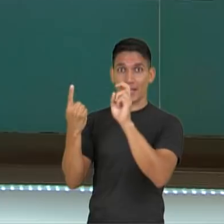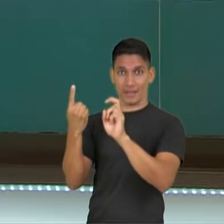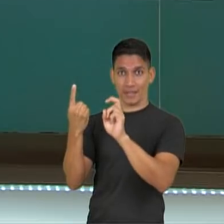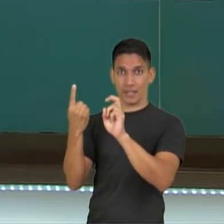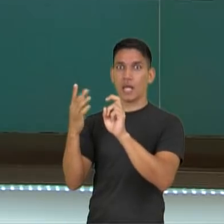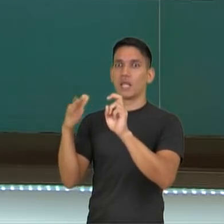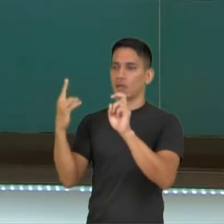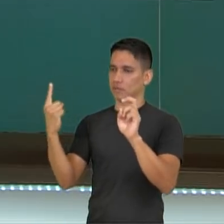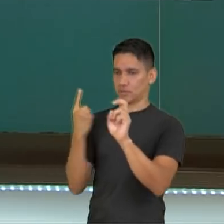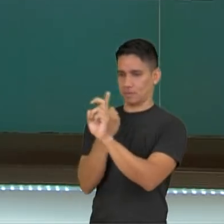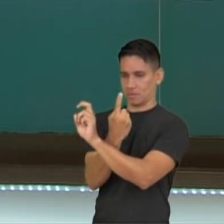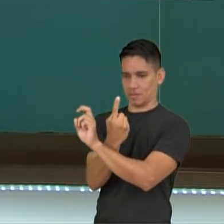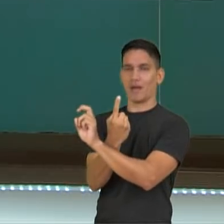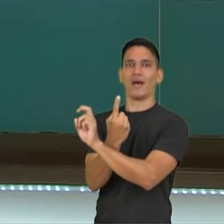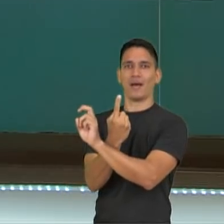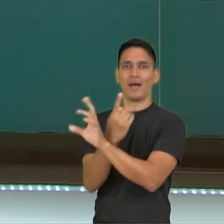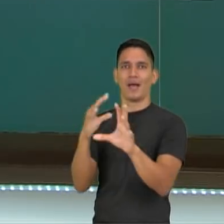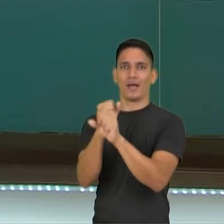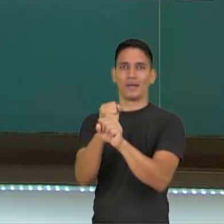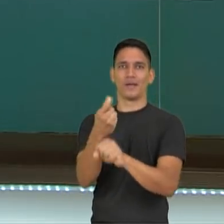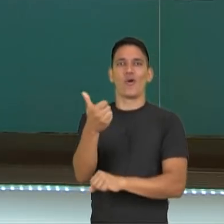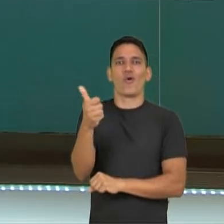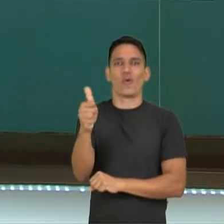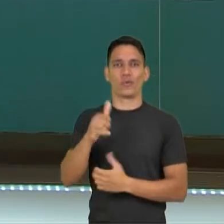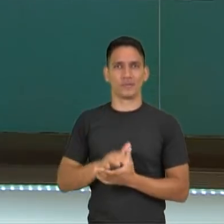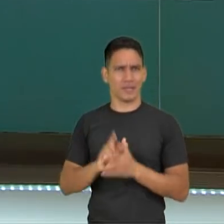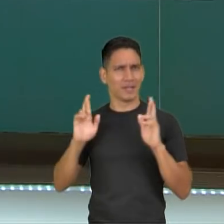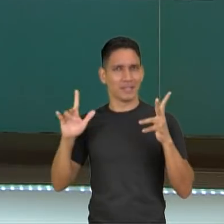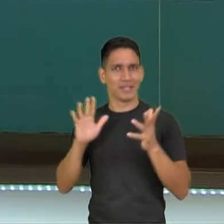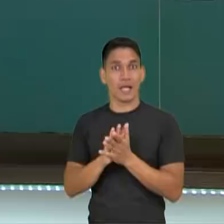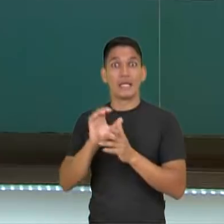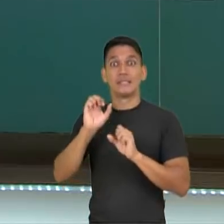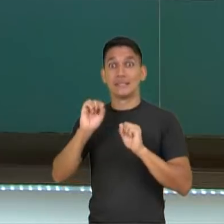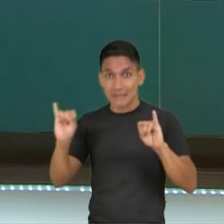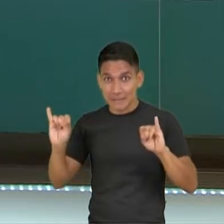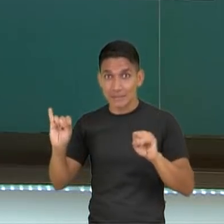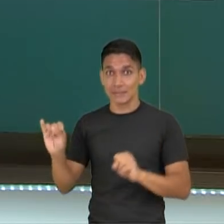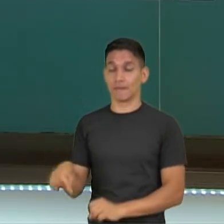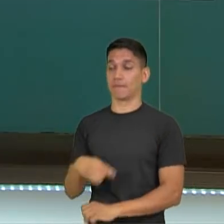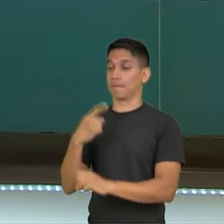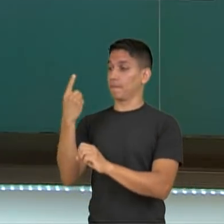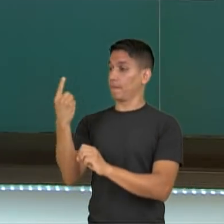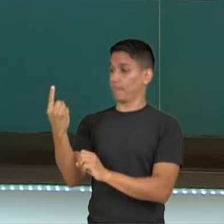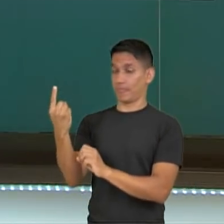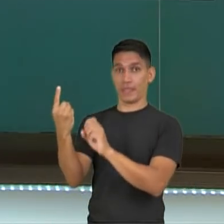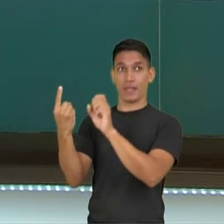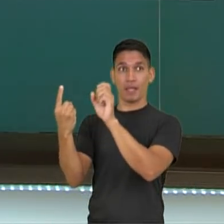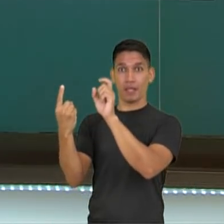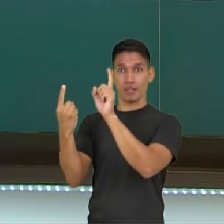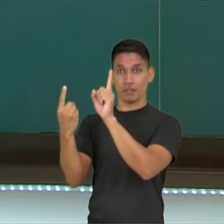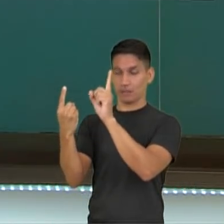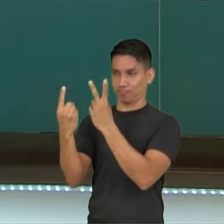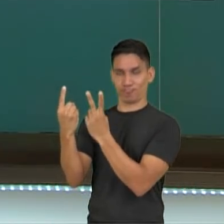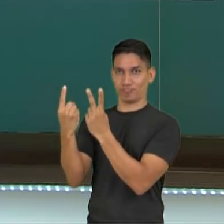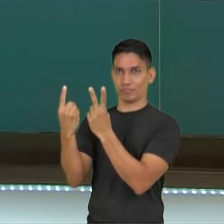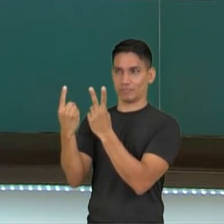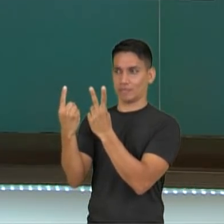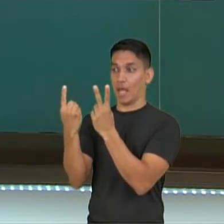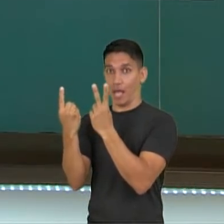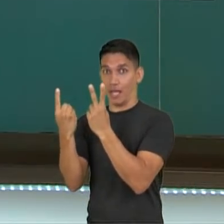então olha lá, o que acontece? 1 não é menor do que 5, então o 5 é maior. O que a gente faz? Indica